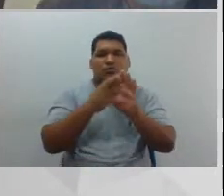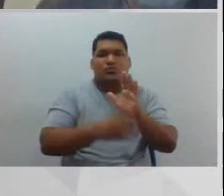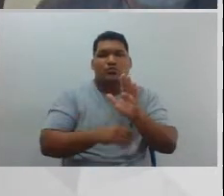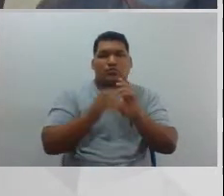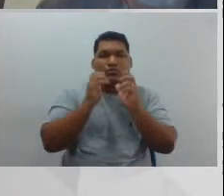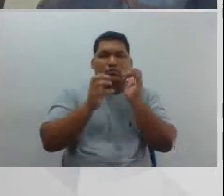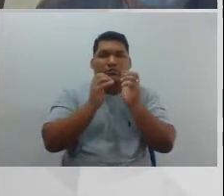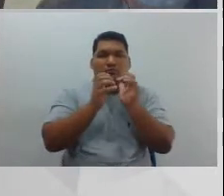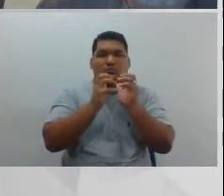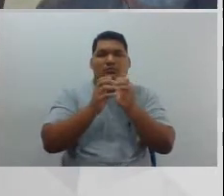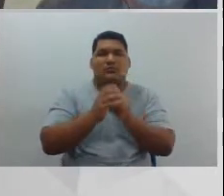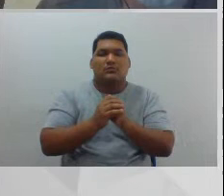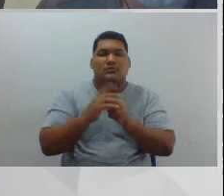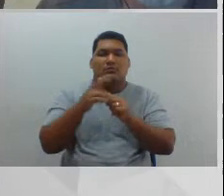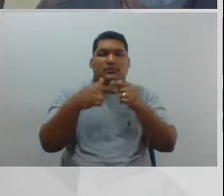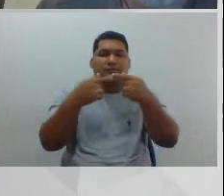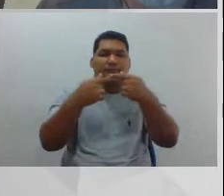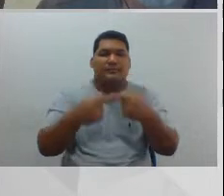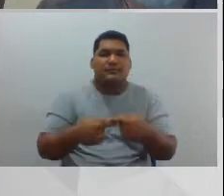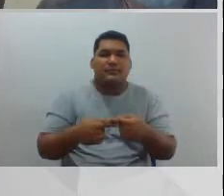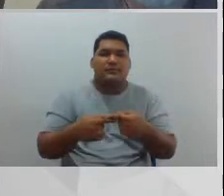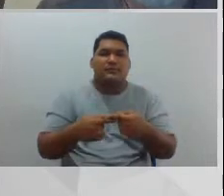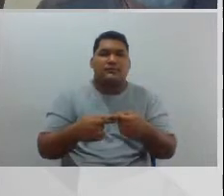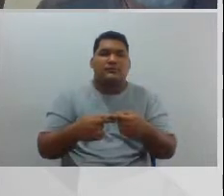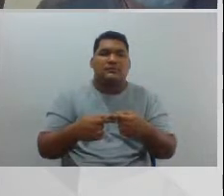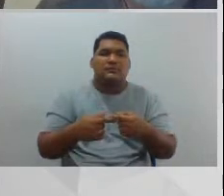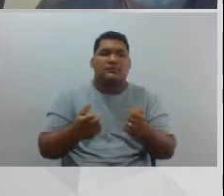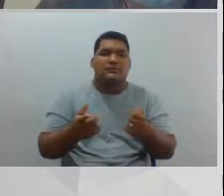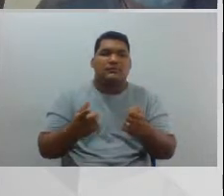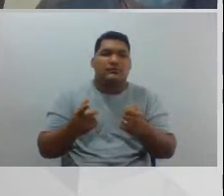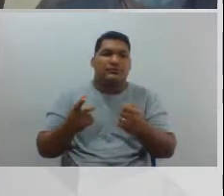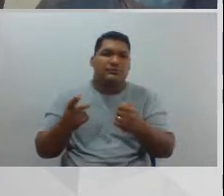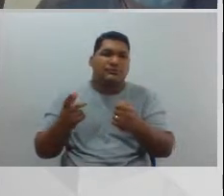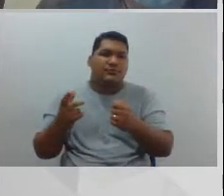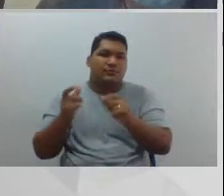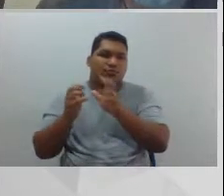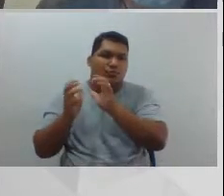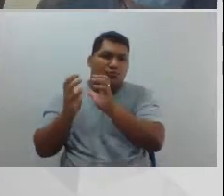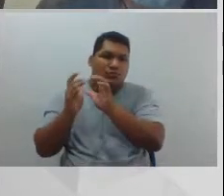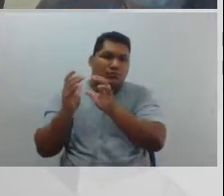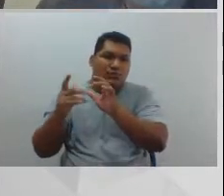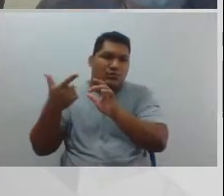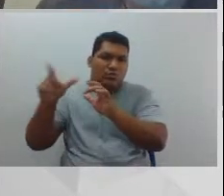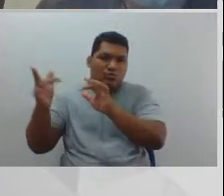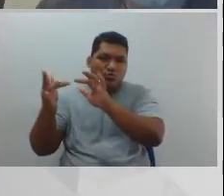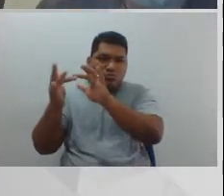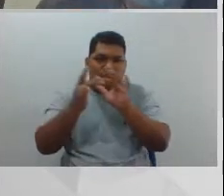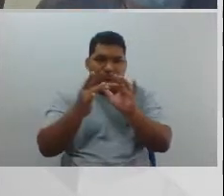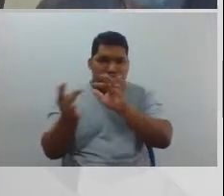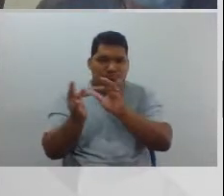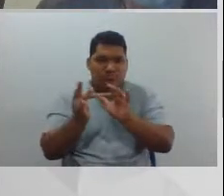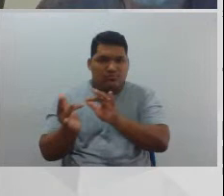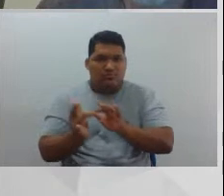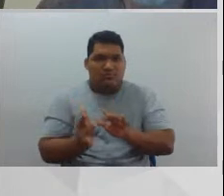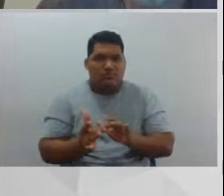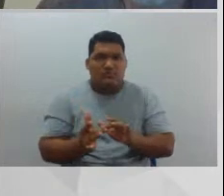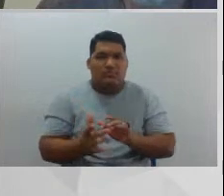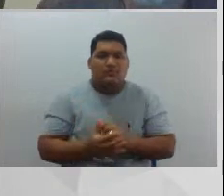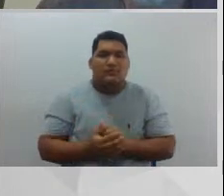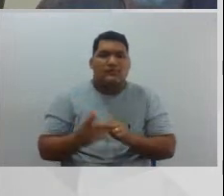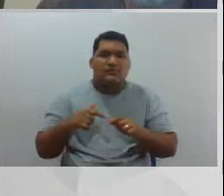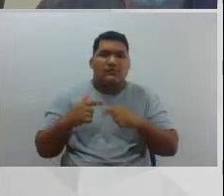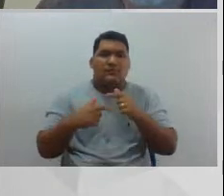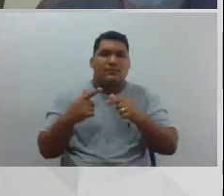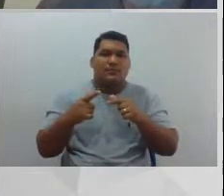né, ligação de um neurônio com o outro, isso daqui simula o núcleo da célula, isso daqui a saída é o axônio da célula e